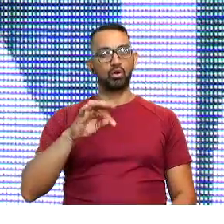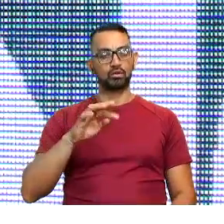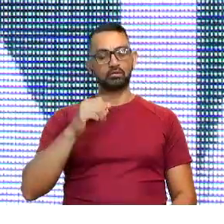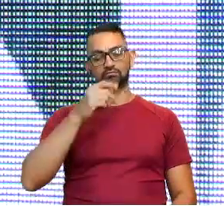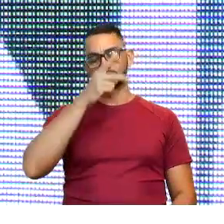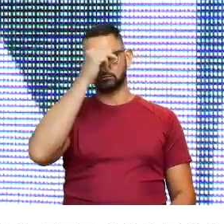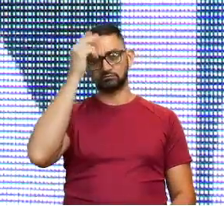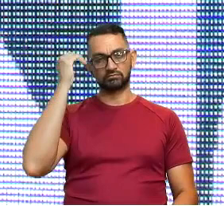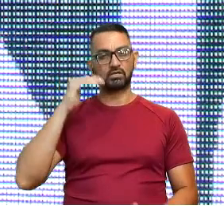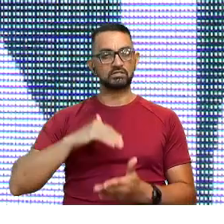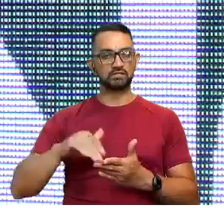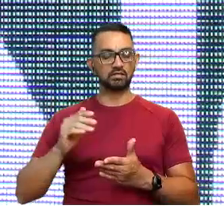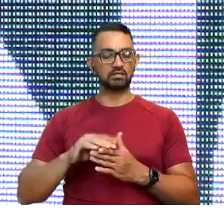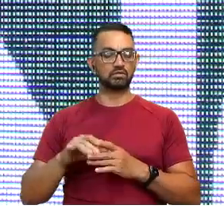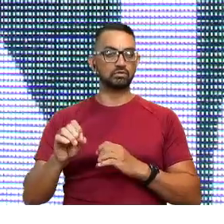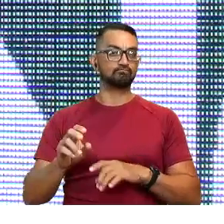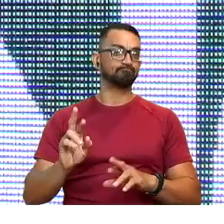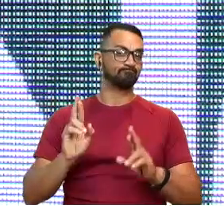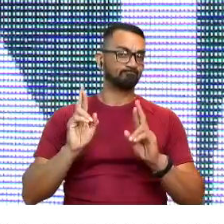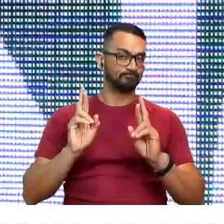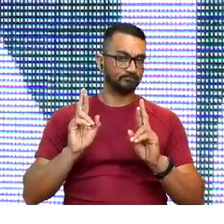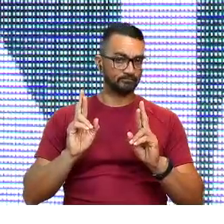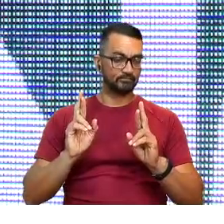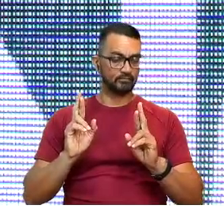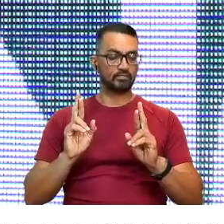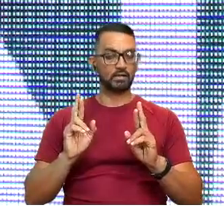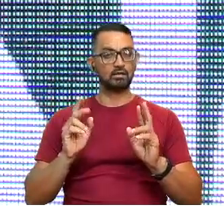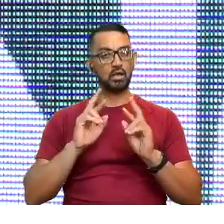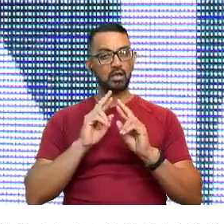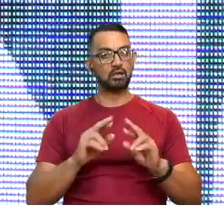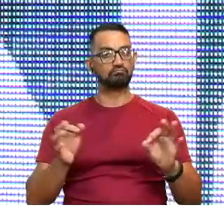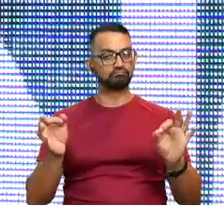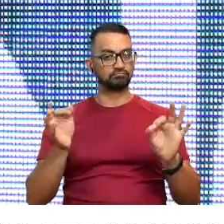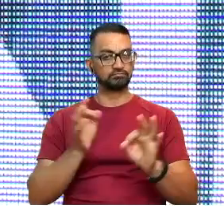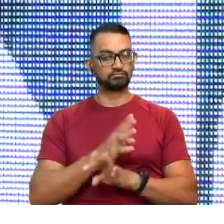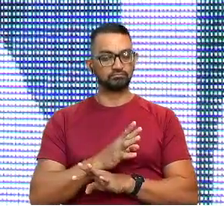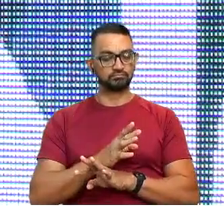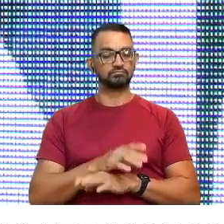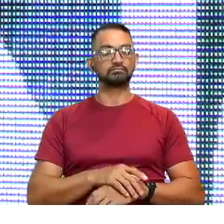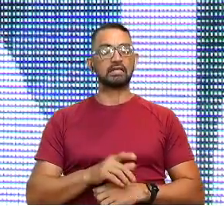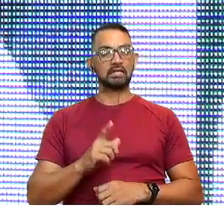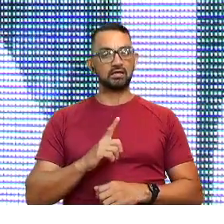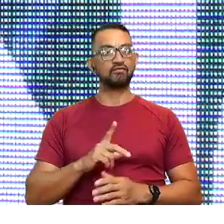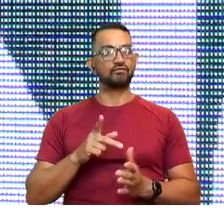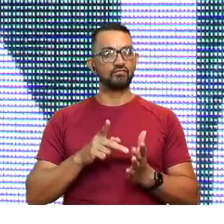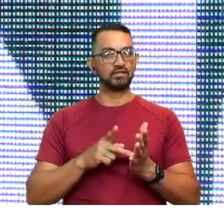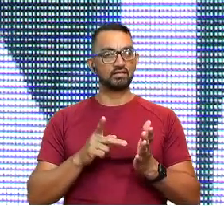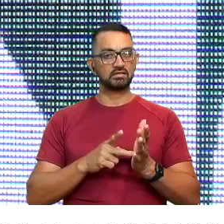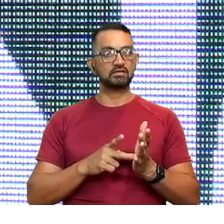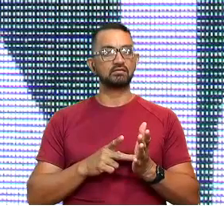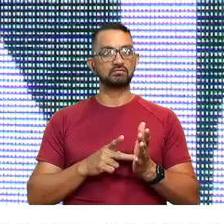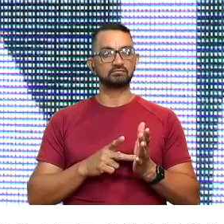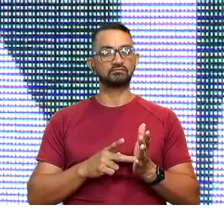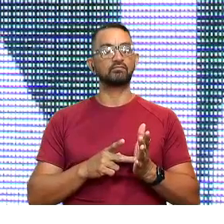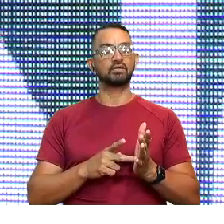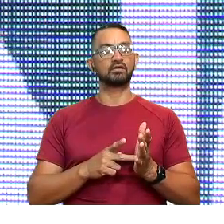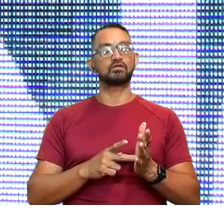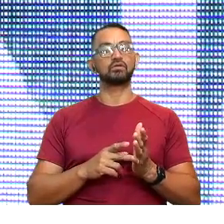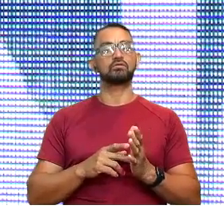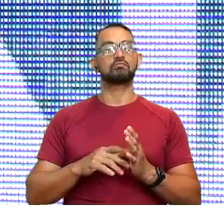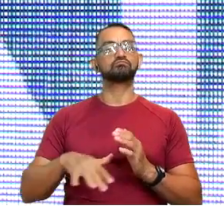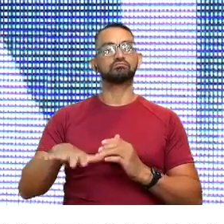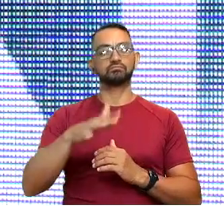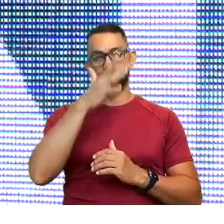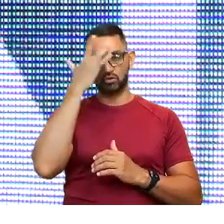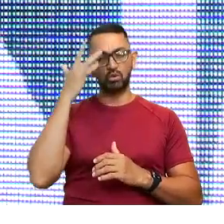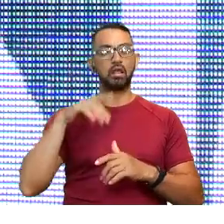anota aí né da secretaria de educação então a gente espera que isso seja solucionado e que eles realmente os funcionários